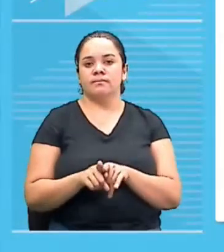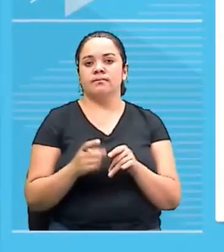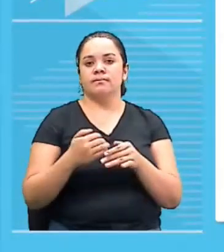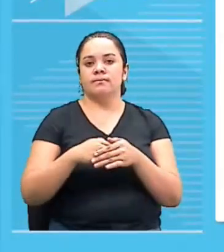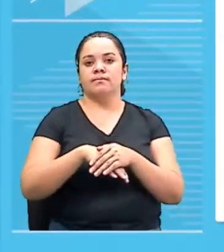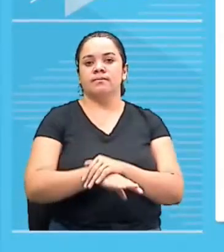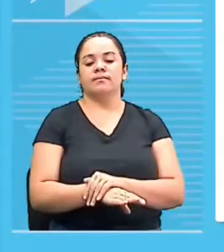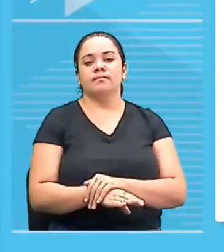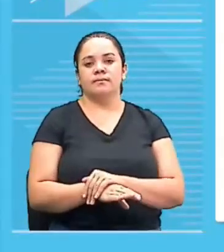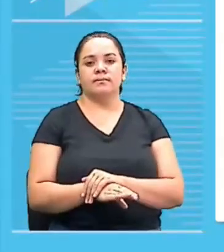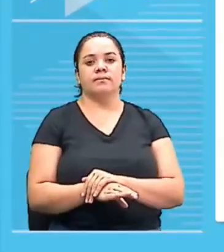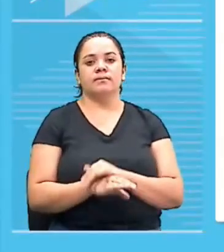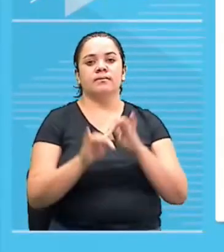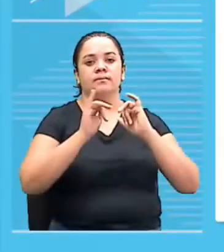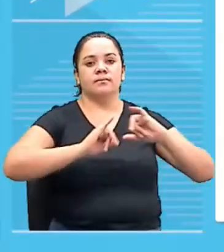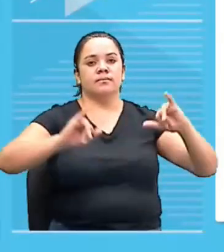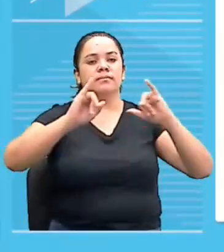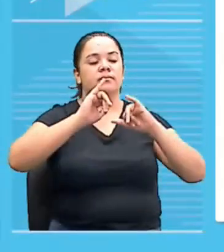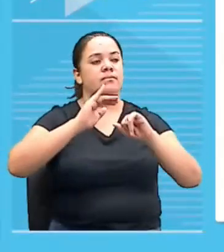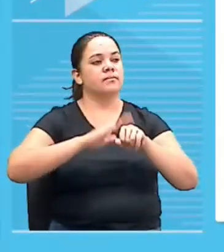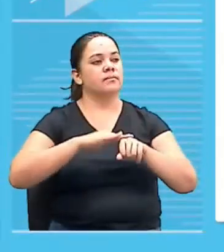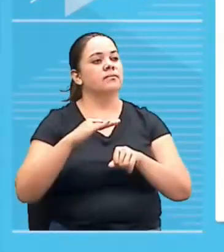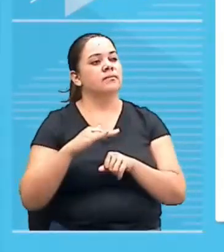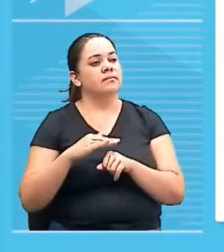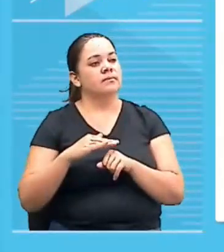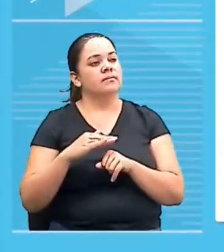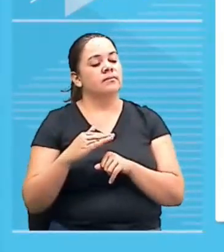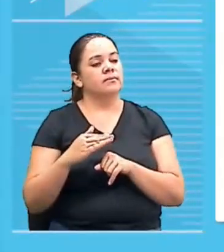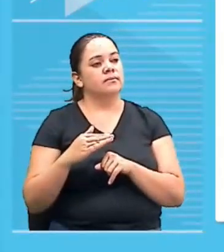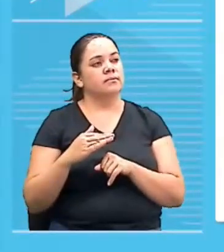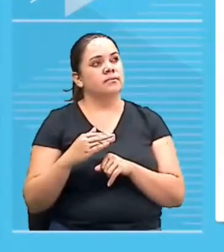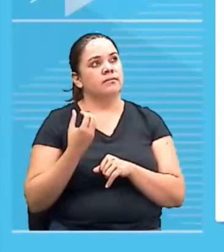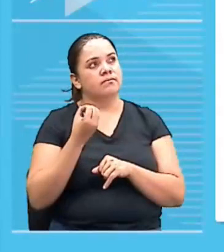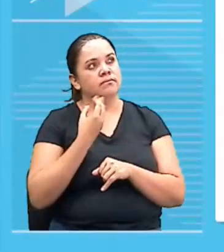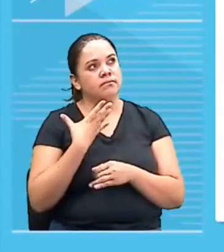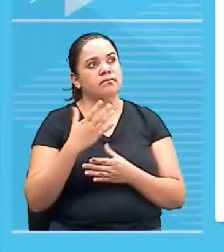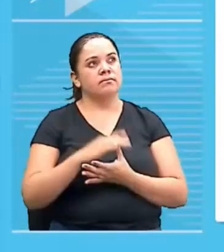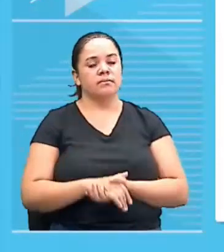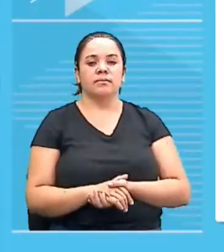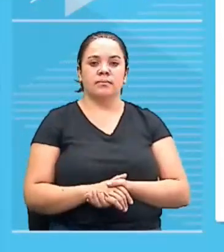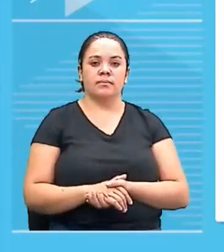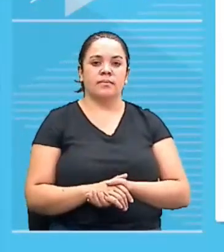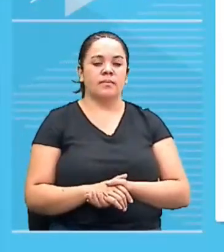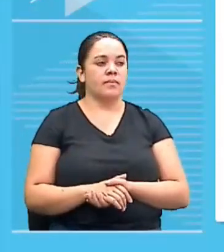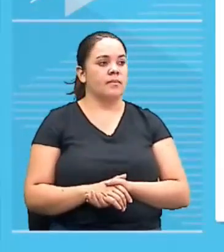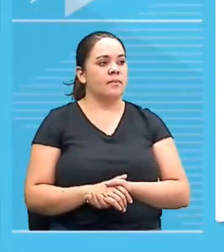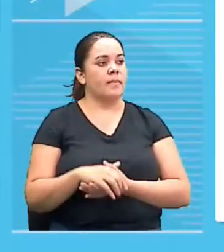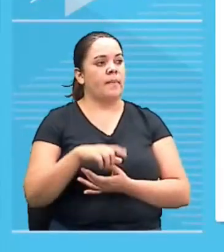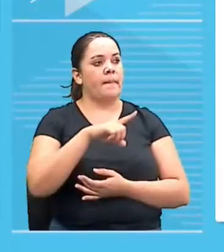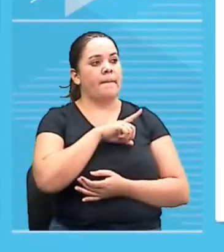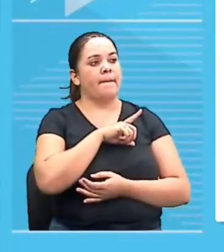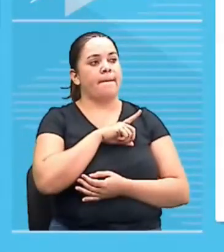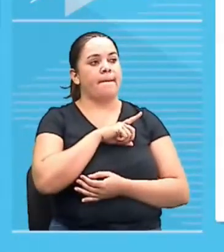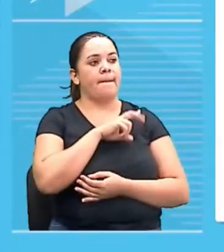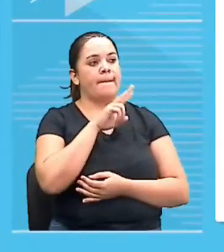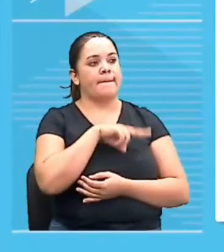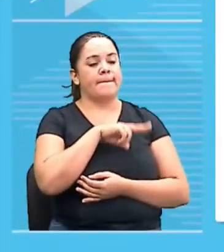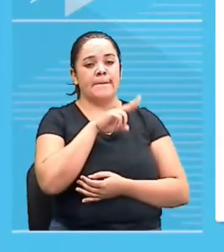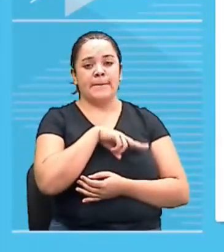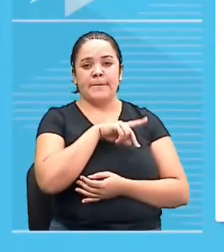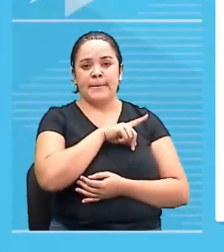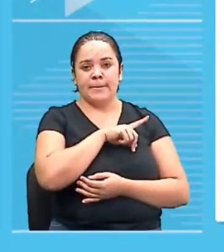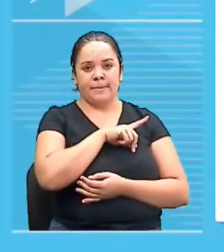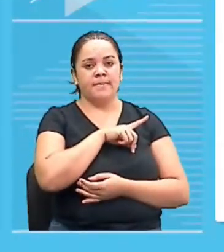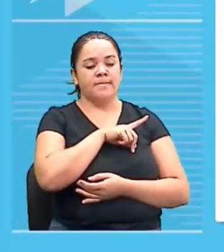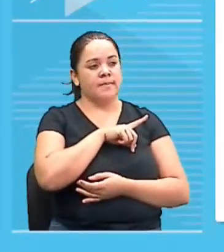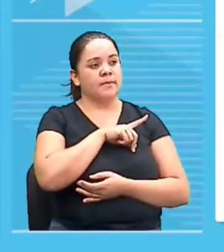essas informações de uma forma mais produtiva. A indústria 4.0 no Brasil ainda é mais um conceito do